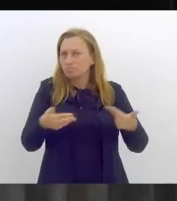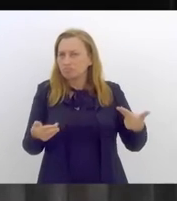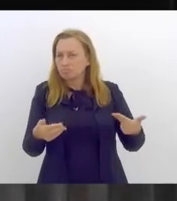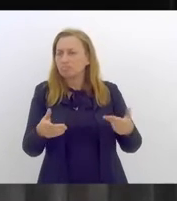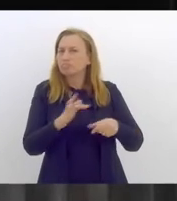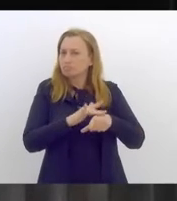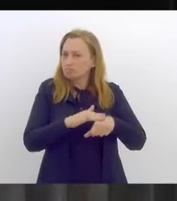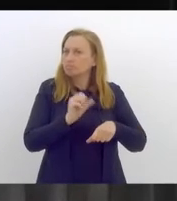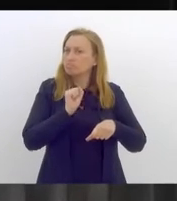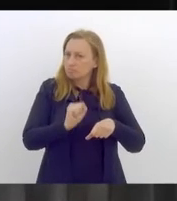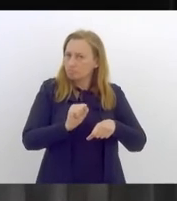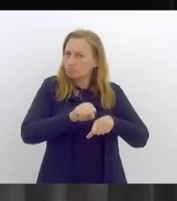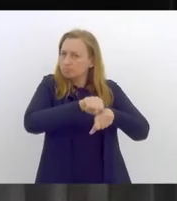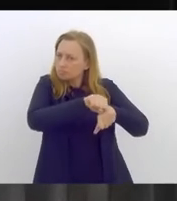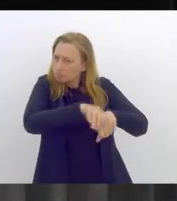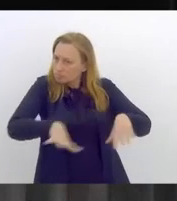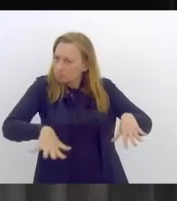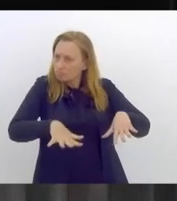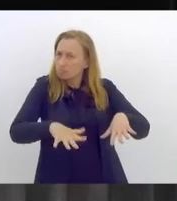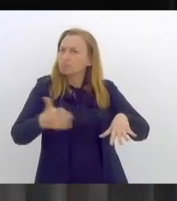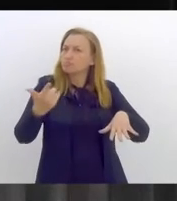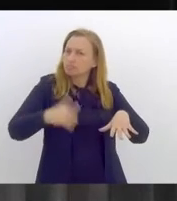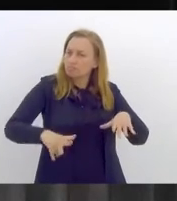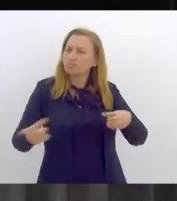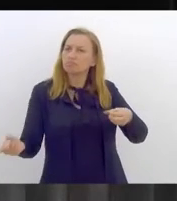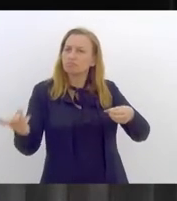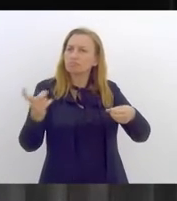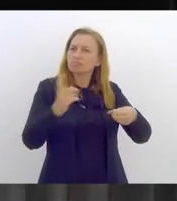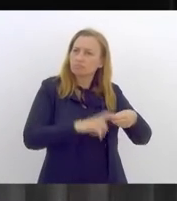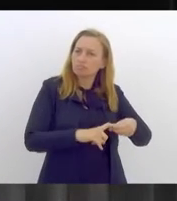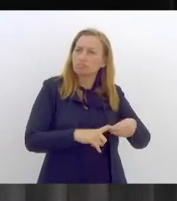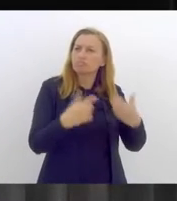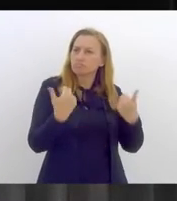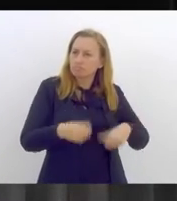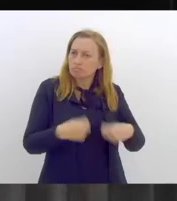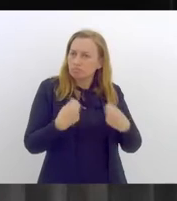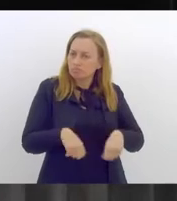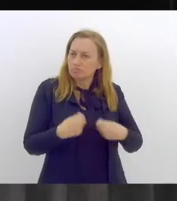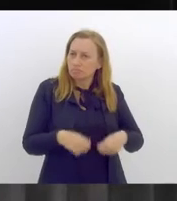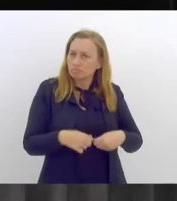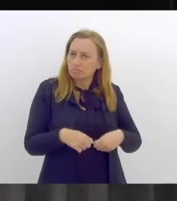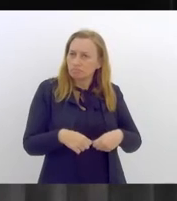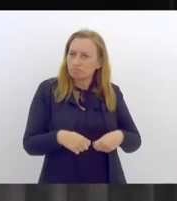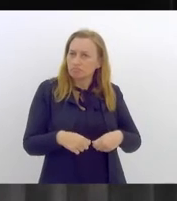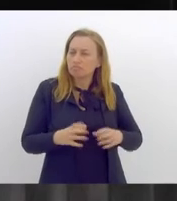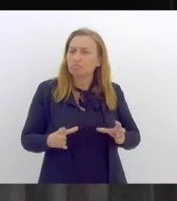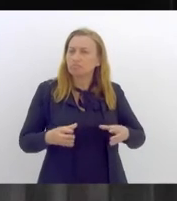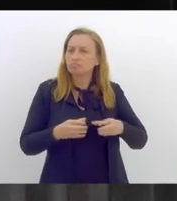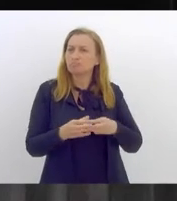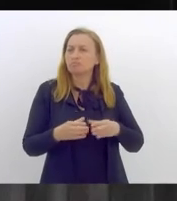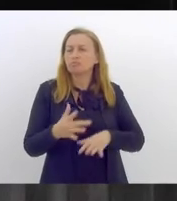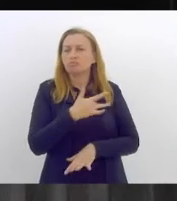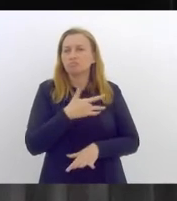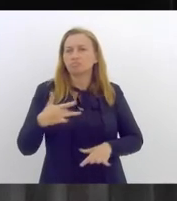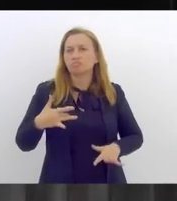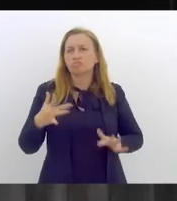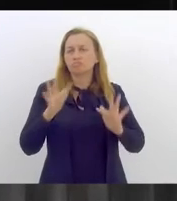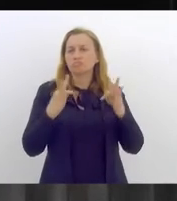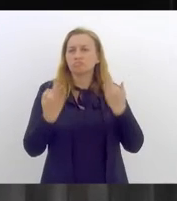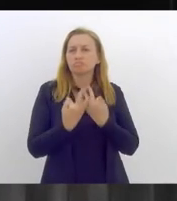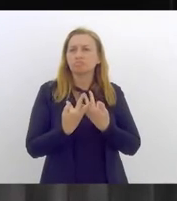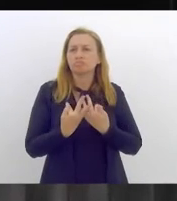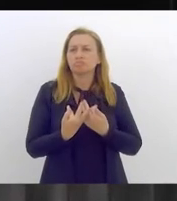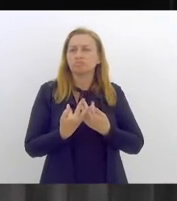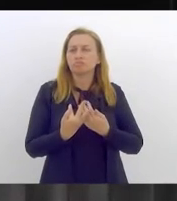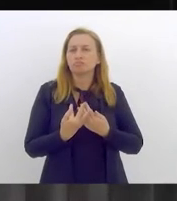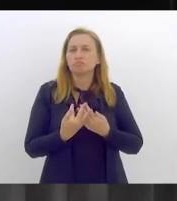que podem incorrer e nos trazer de volta a necessidade de equipes de saúde da família, por exemplo, que